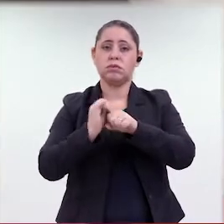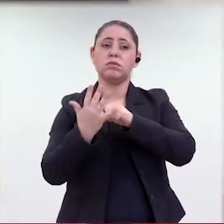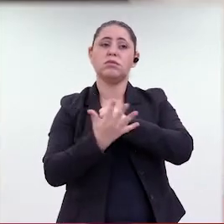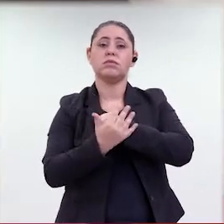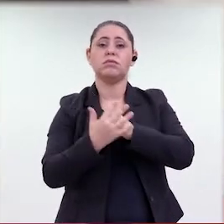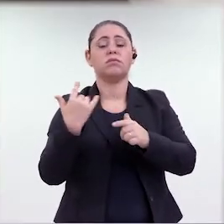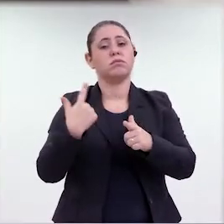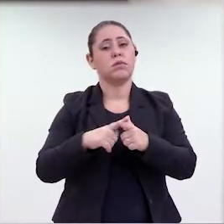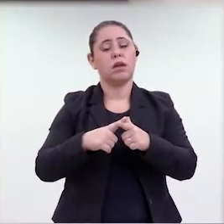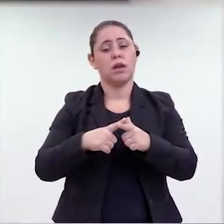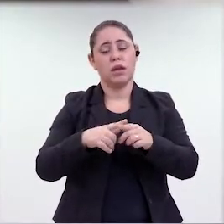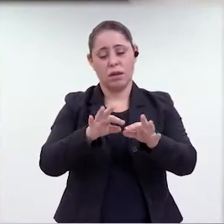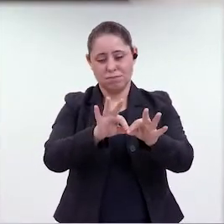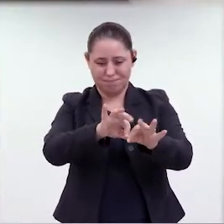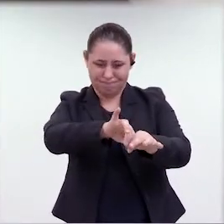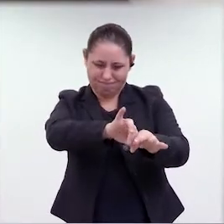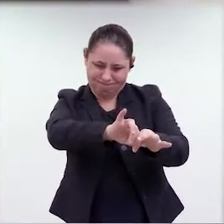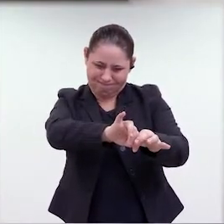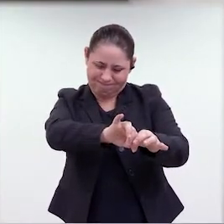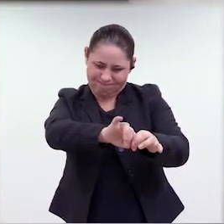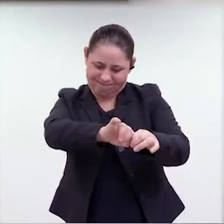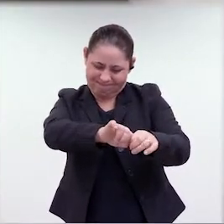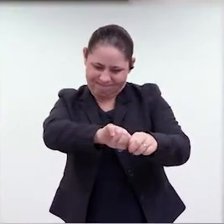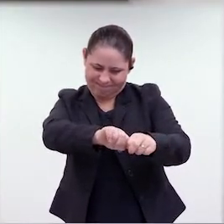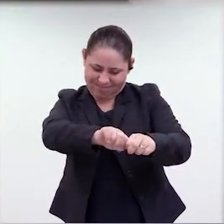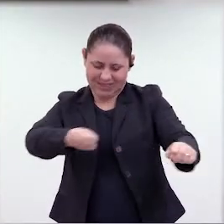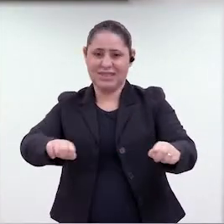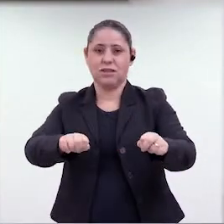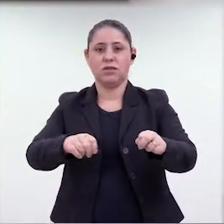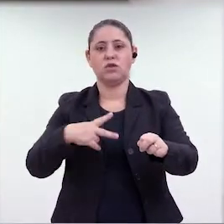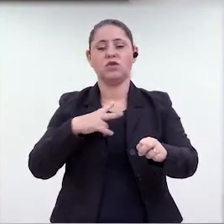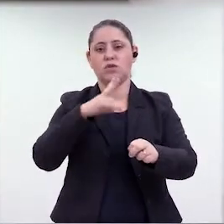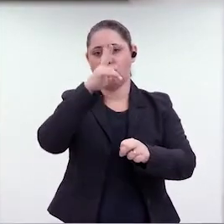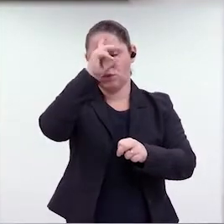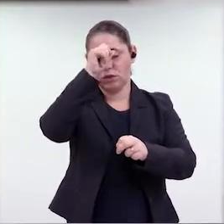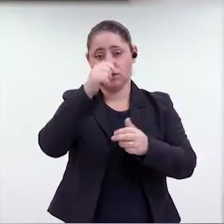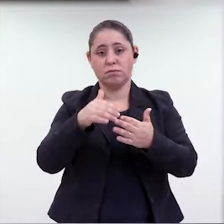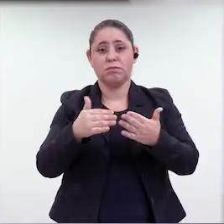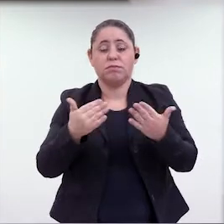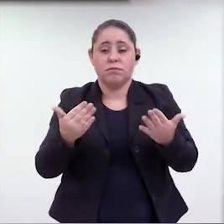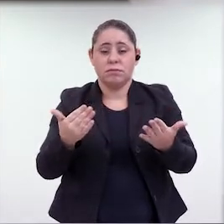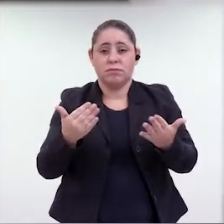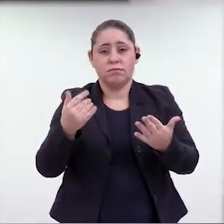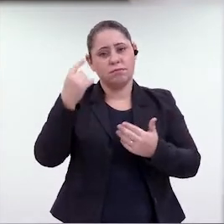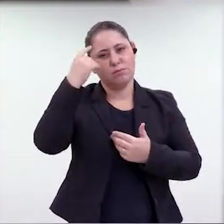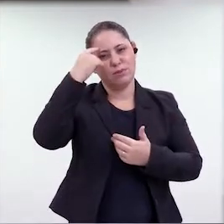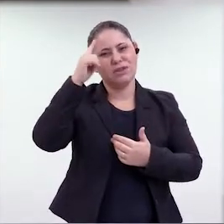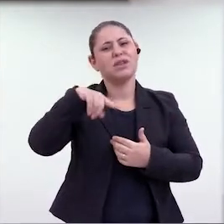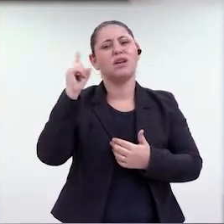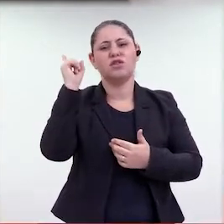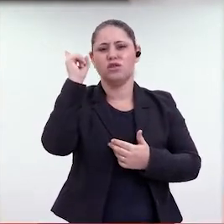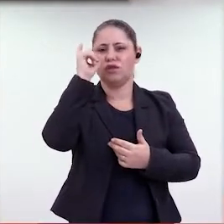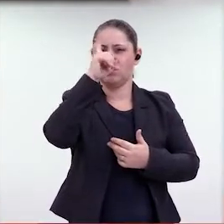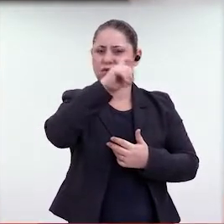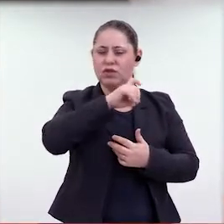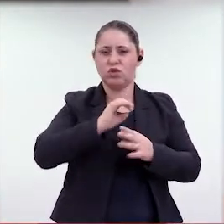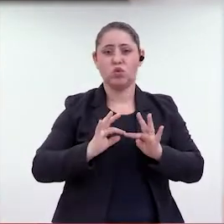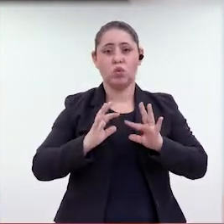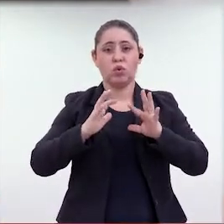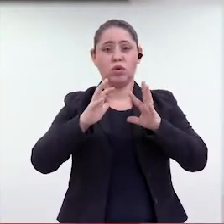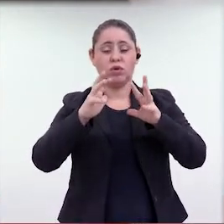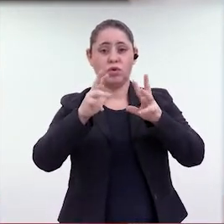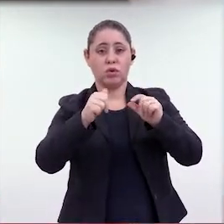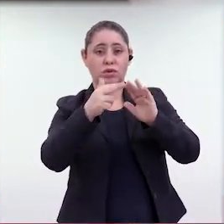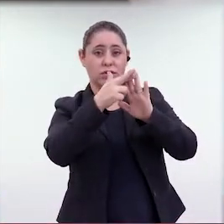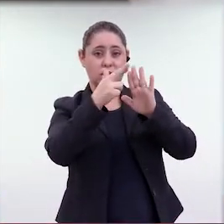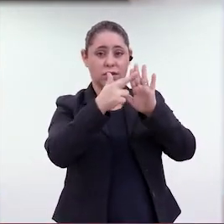você abrir, você tem que fazer uma força, esfregar a mão ali naquele papelão. Eu acho que é tão difícil todas essas